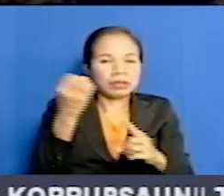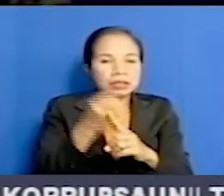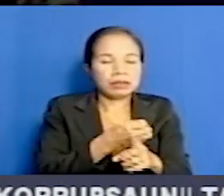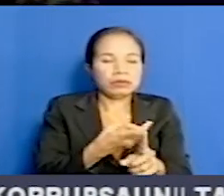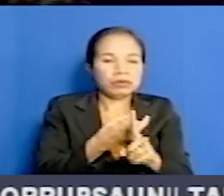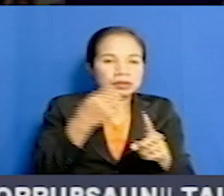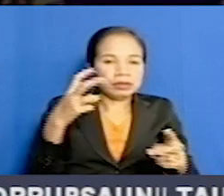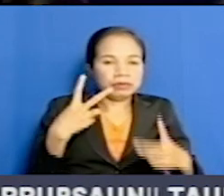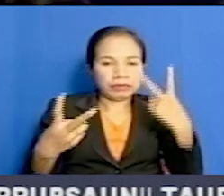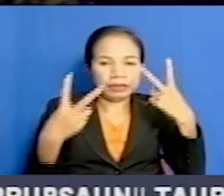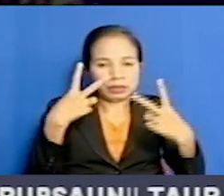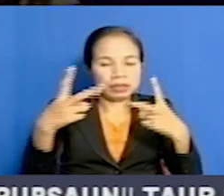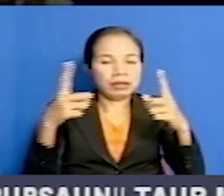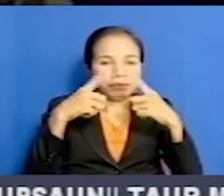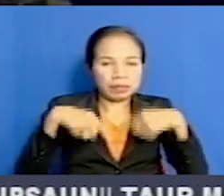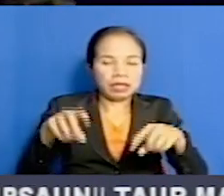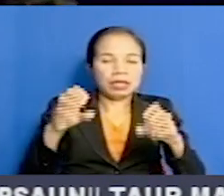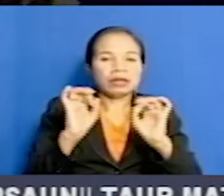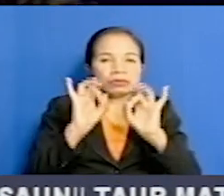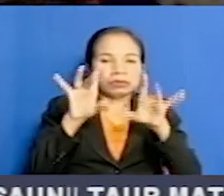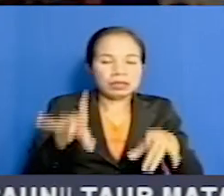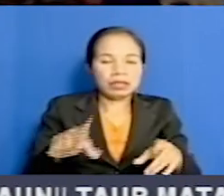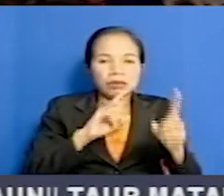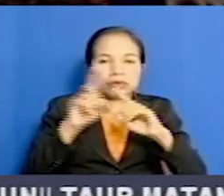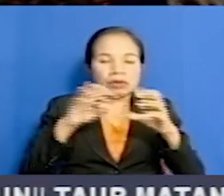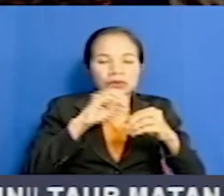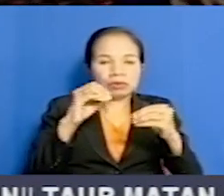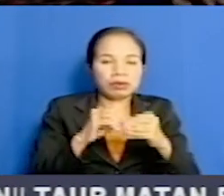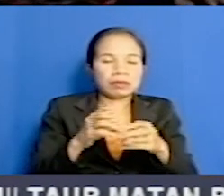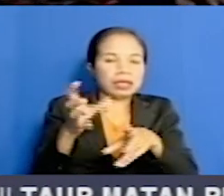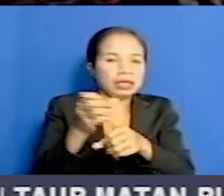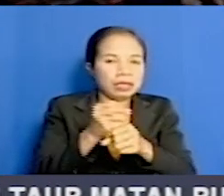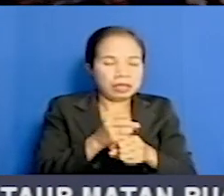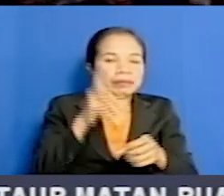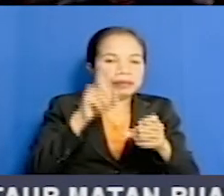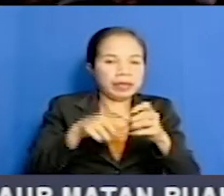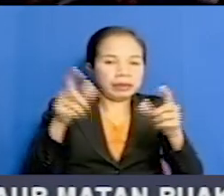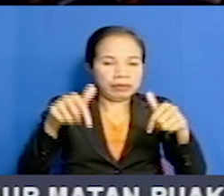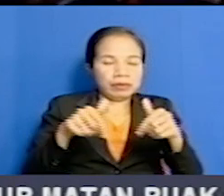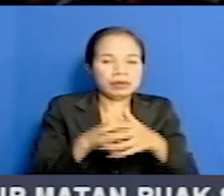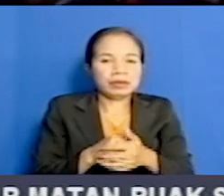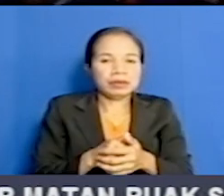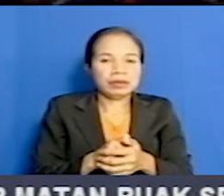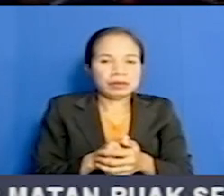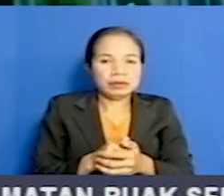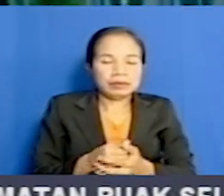russi visita para a Austrália. Atualia com o processo da decadoras Greater Sunrise, com o homólogo